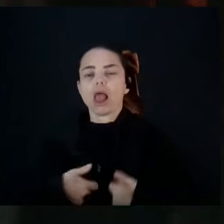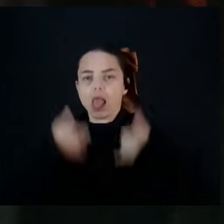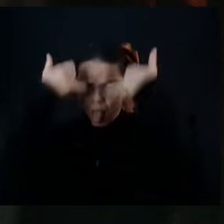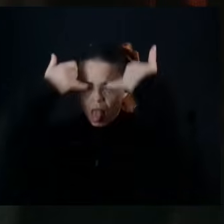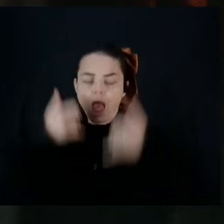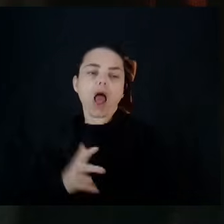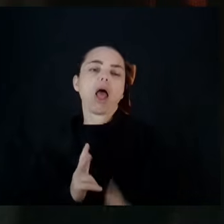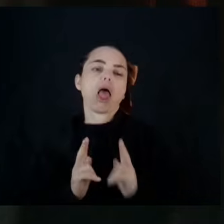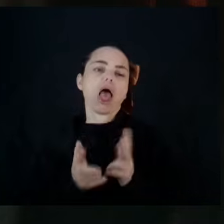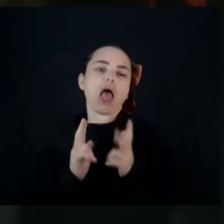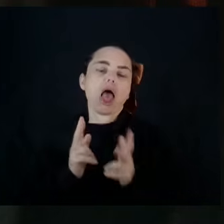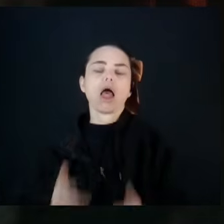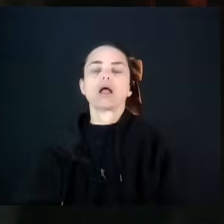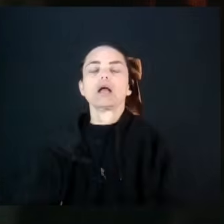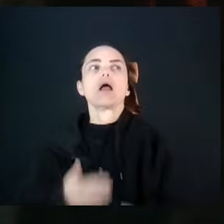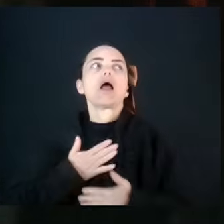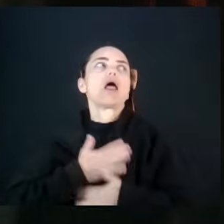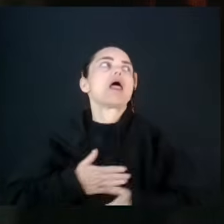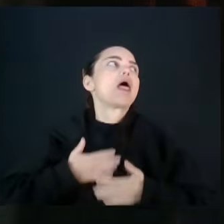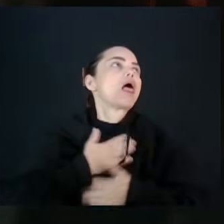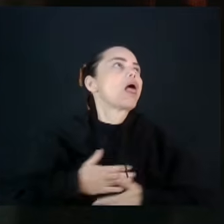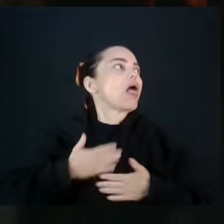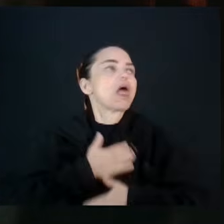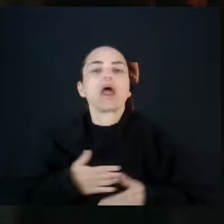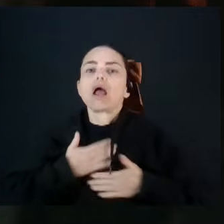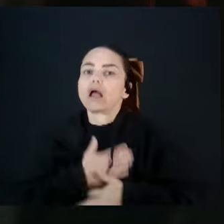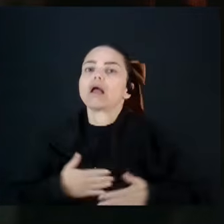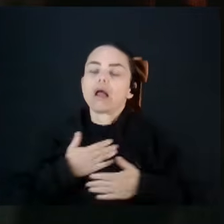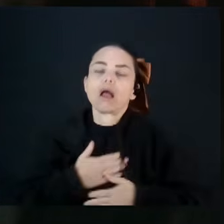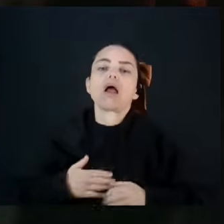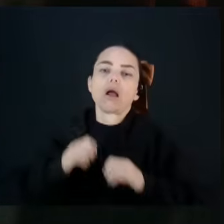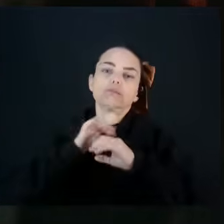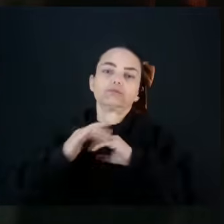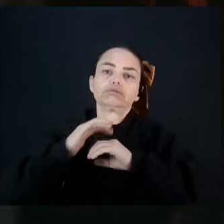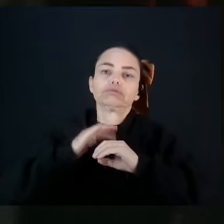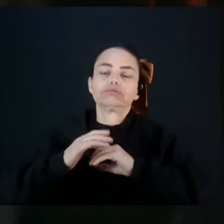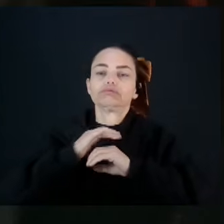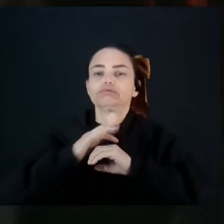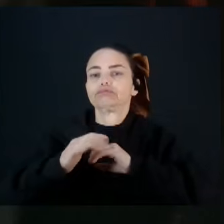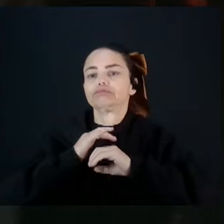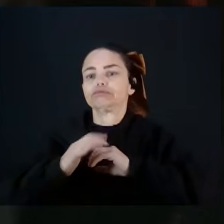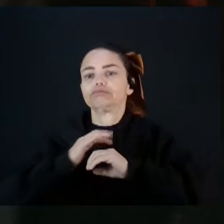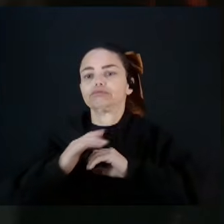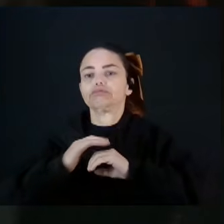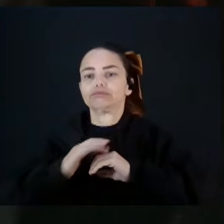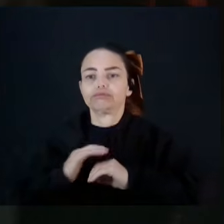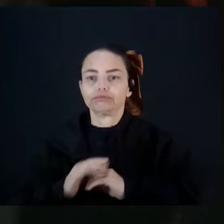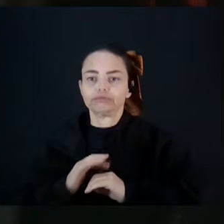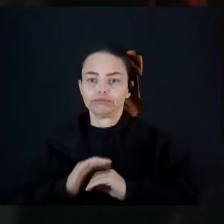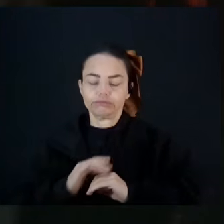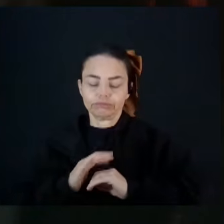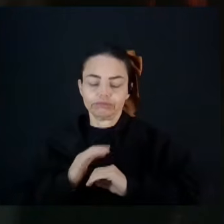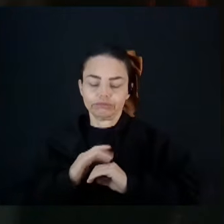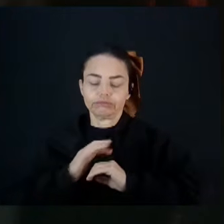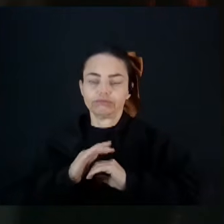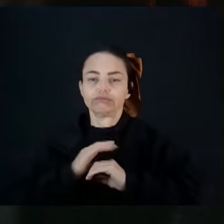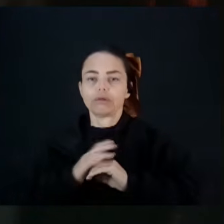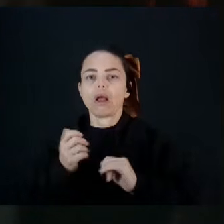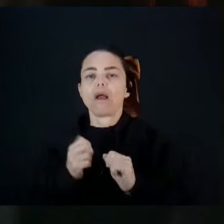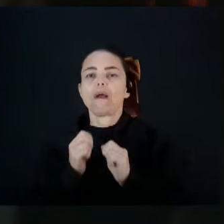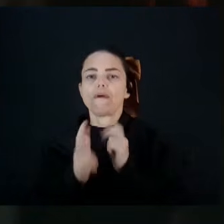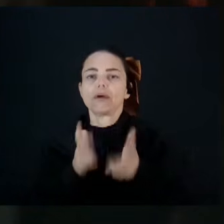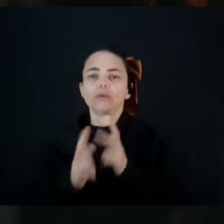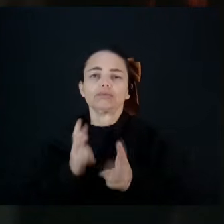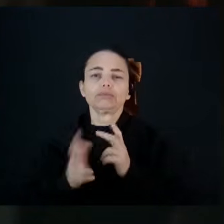vai gerar o prazer, vai, né, gerar a dopamina é igual rolar feed, né, de infinito, daí você fica falando infinito lá, dopamina, você